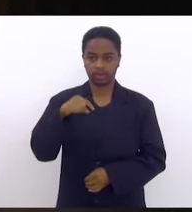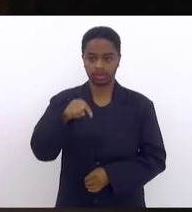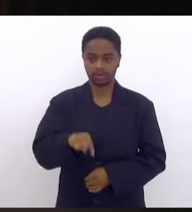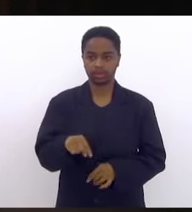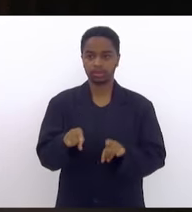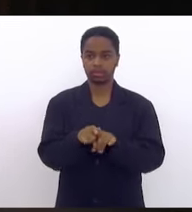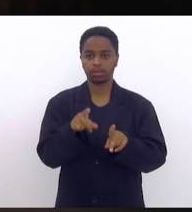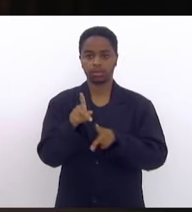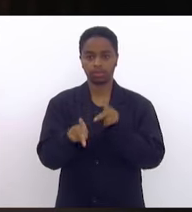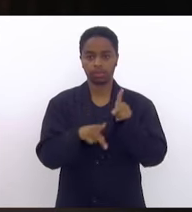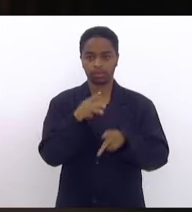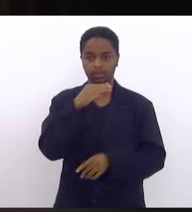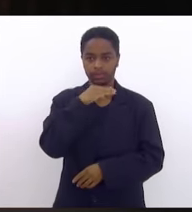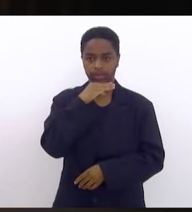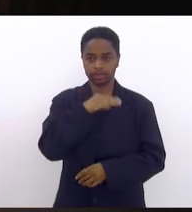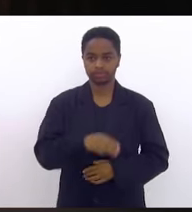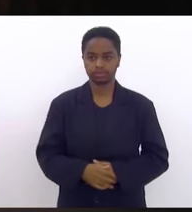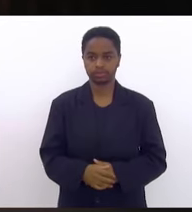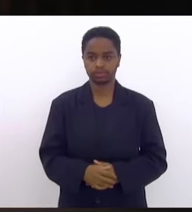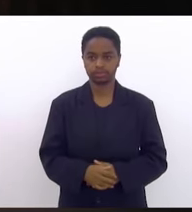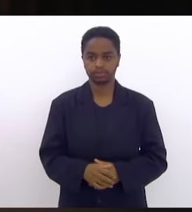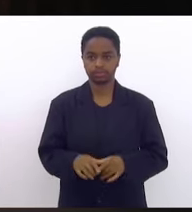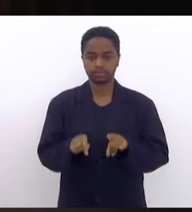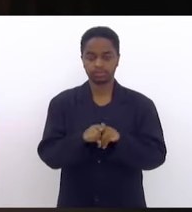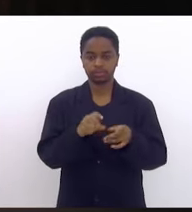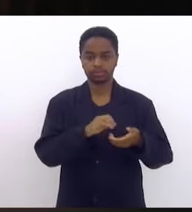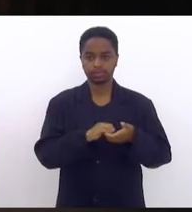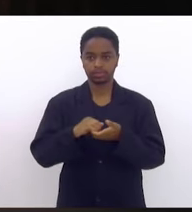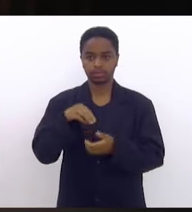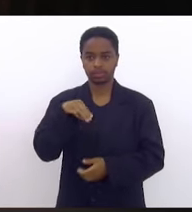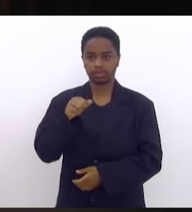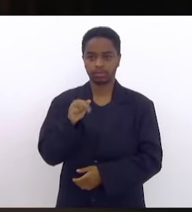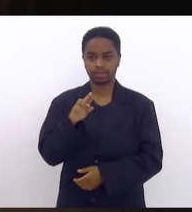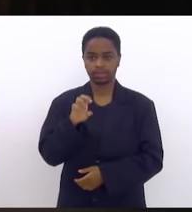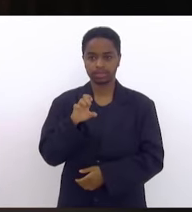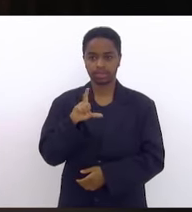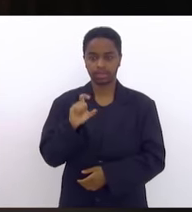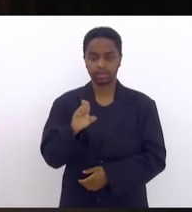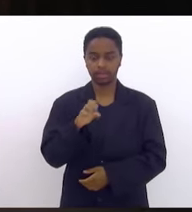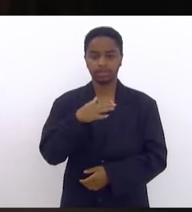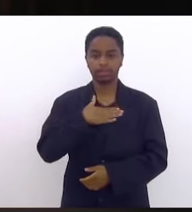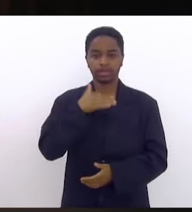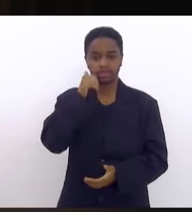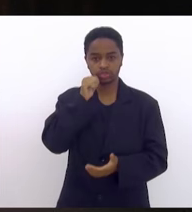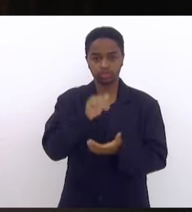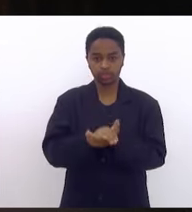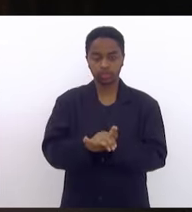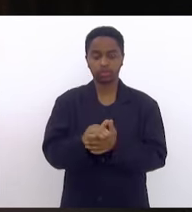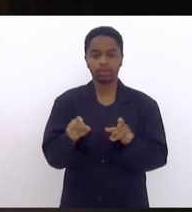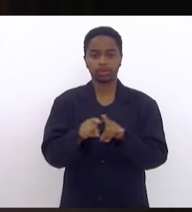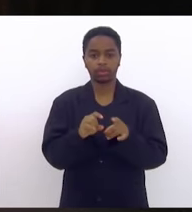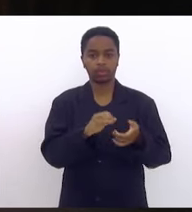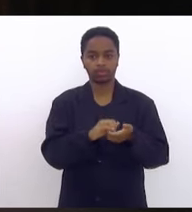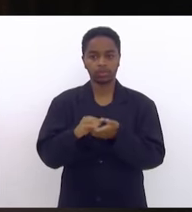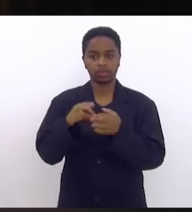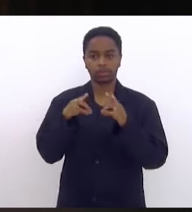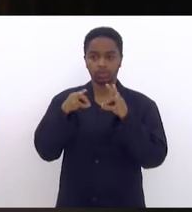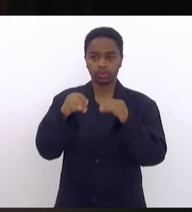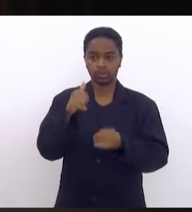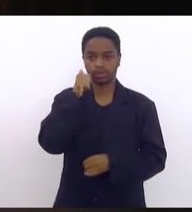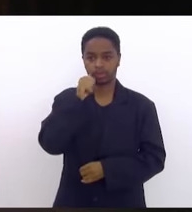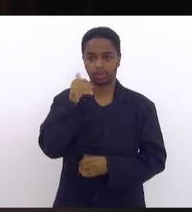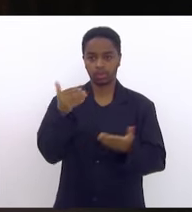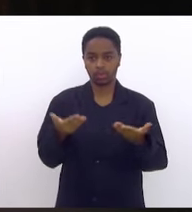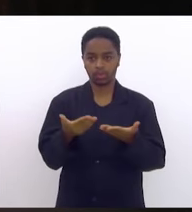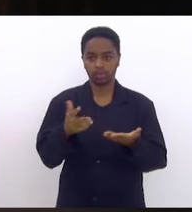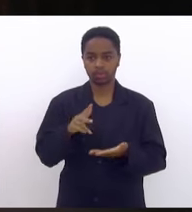nossa população de Mangaratiba, cumprimentando a Marcele, minha esposa, Cecília, eu cumprimento a todas as mulheres que estão hoje